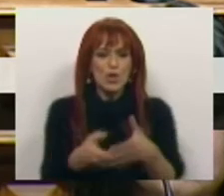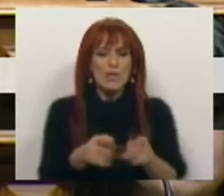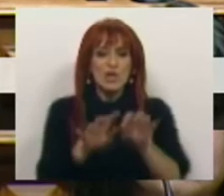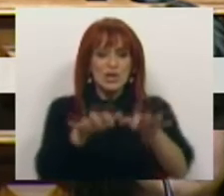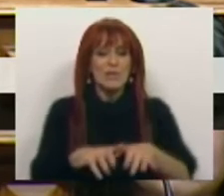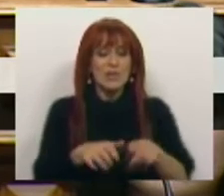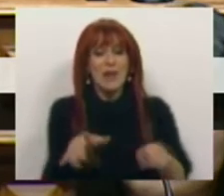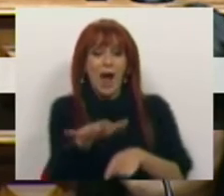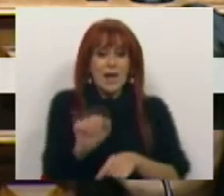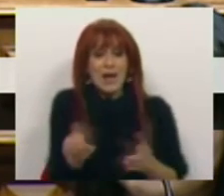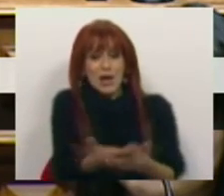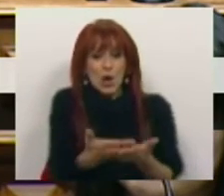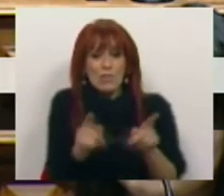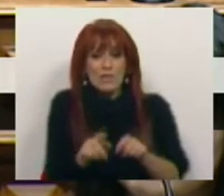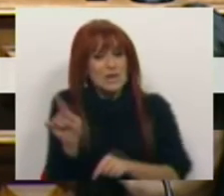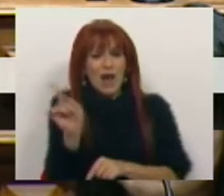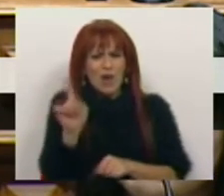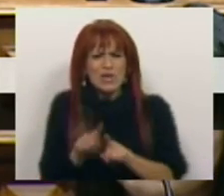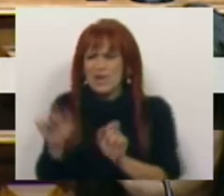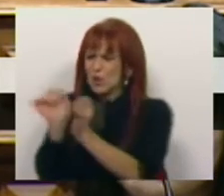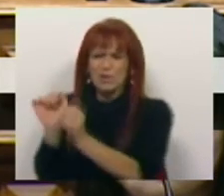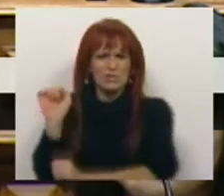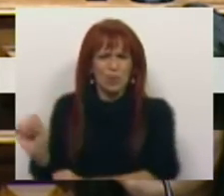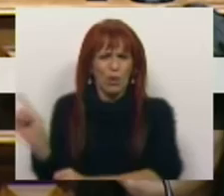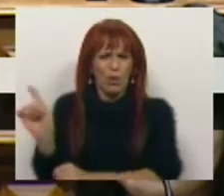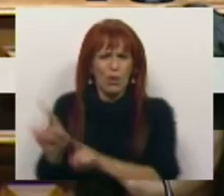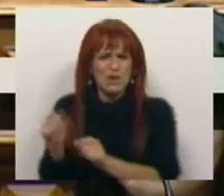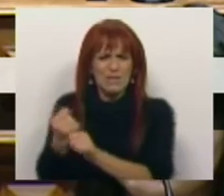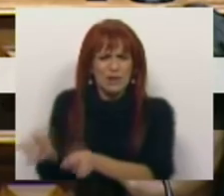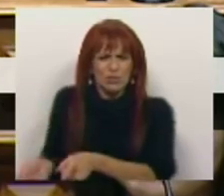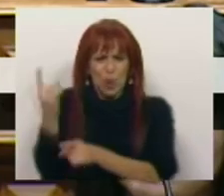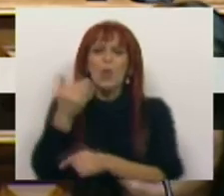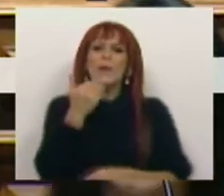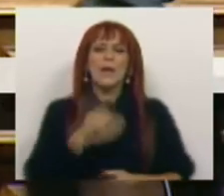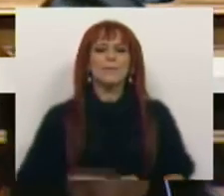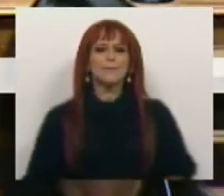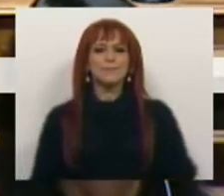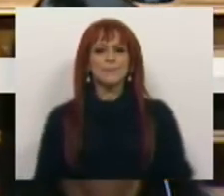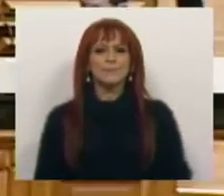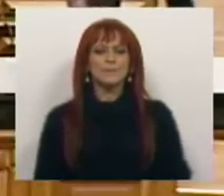parlamentares na área da economia e não na da segurança social e do emprego. Muito obrigado.